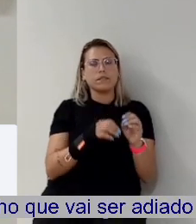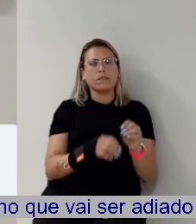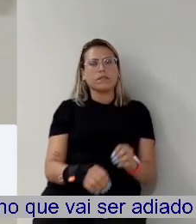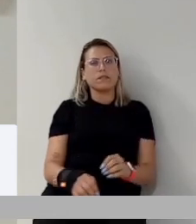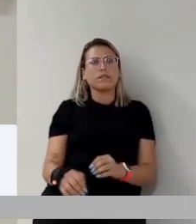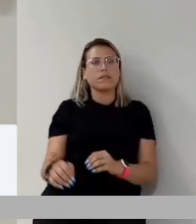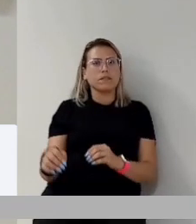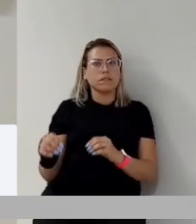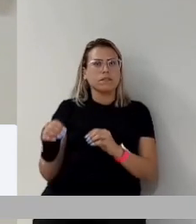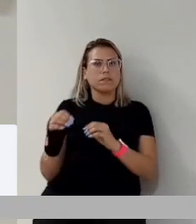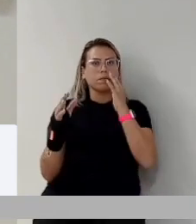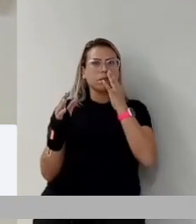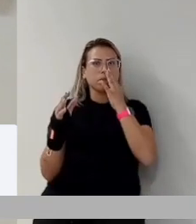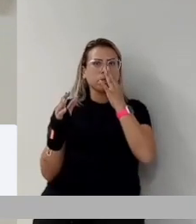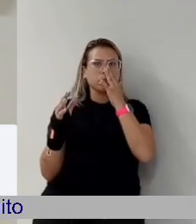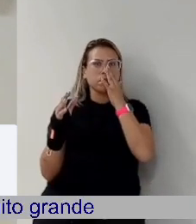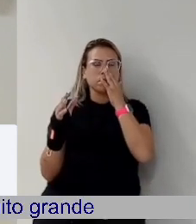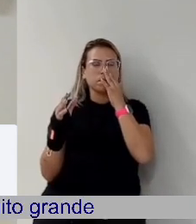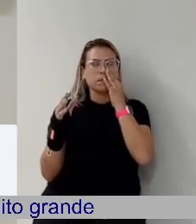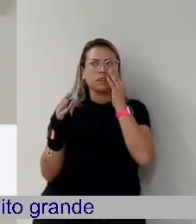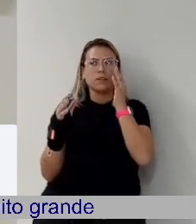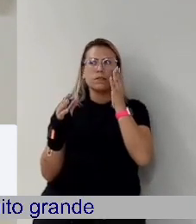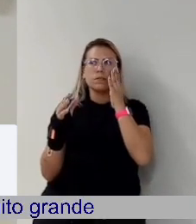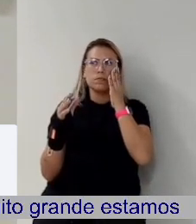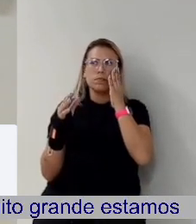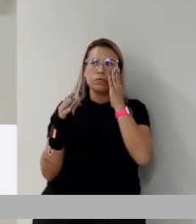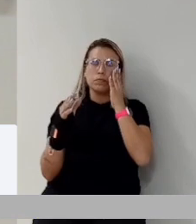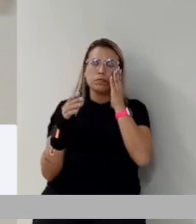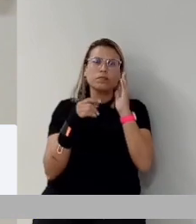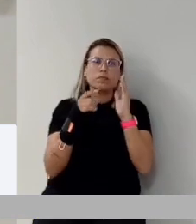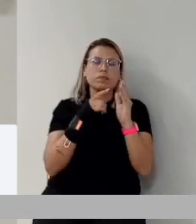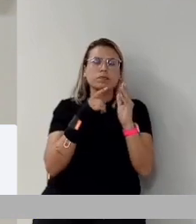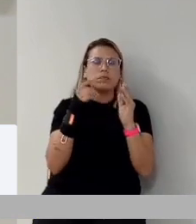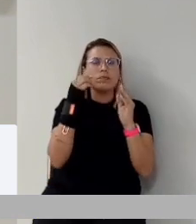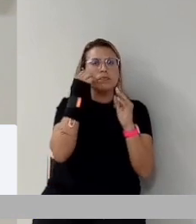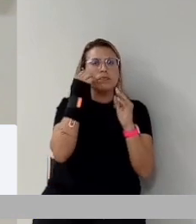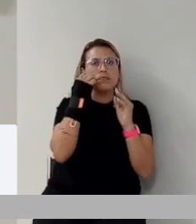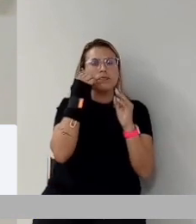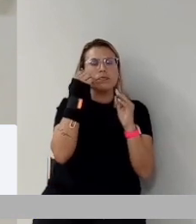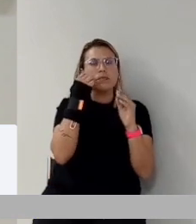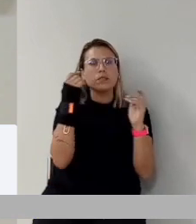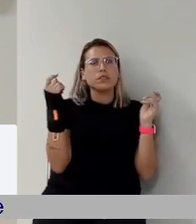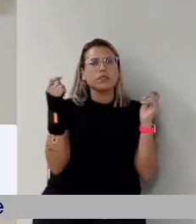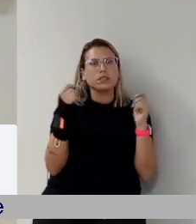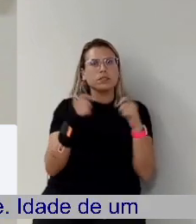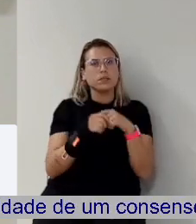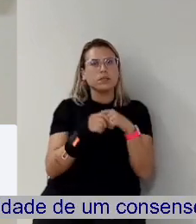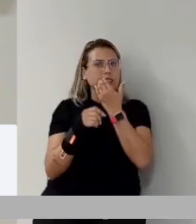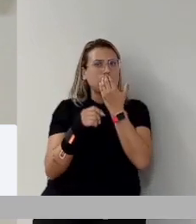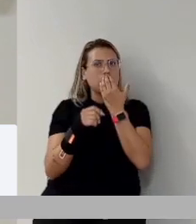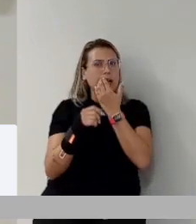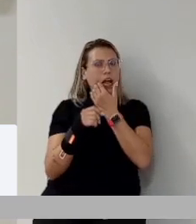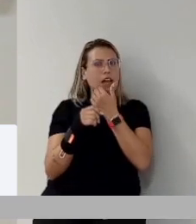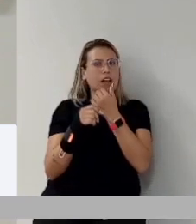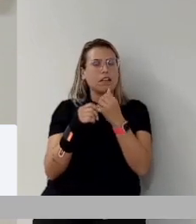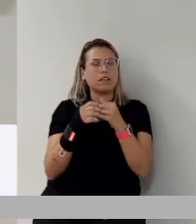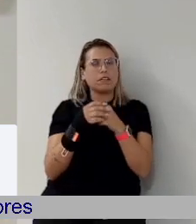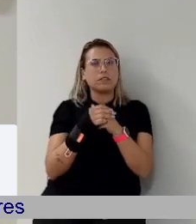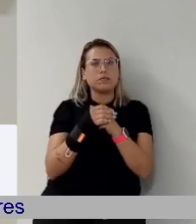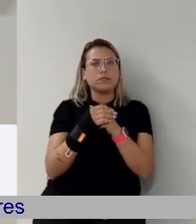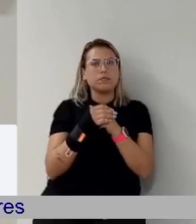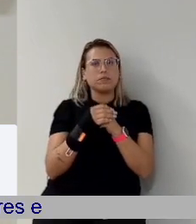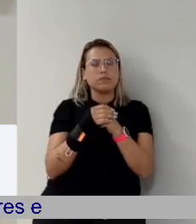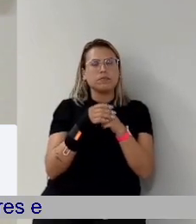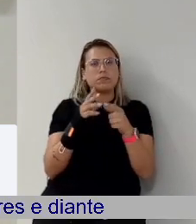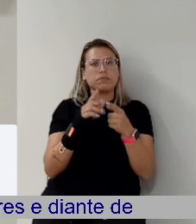prazo ainda há uma indefinição muito grande estamos tentando ainda ver a possibilidade de um consenso ainda dentro do partido dos trabalhadores e